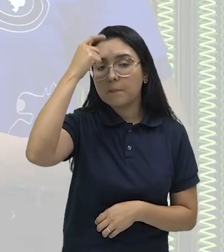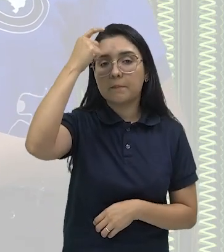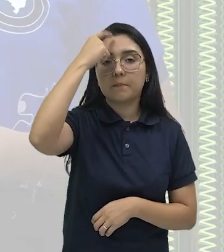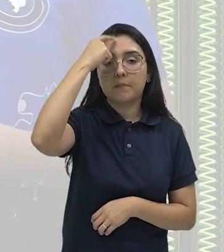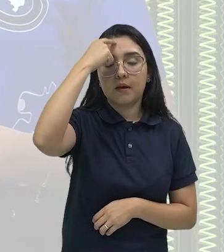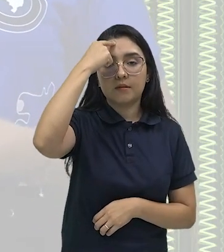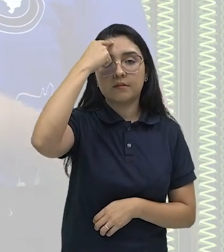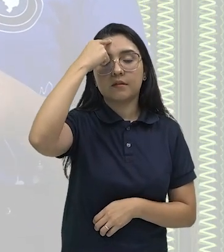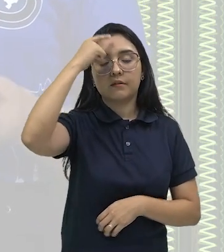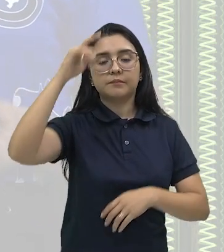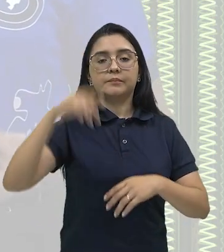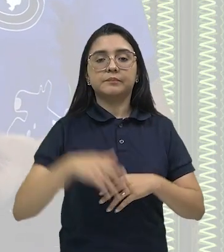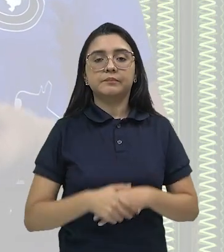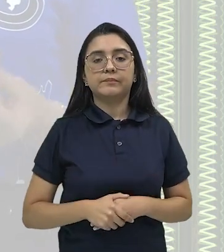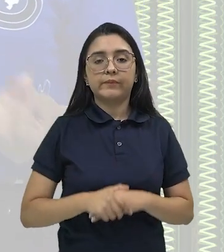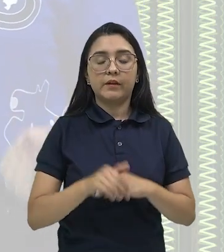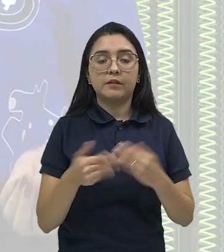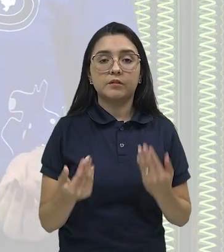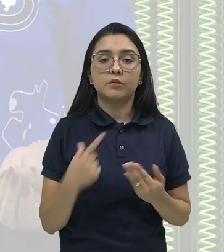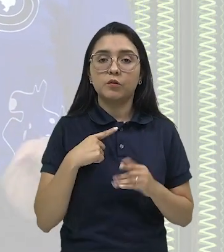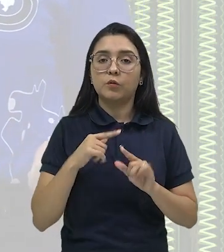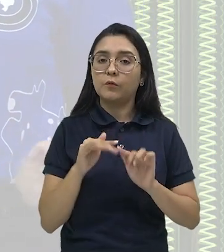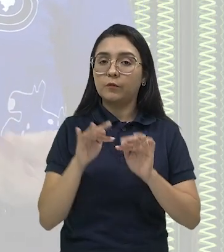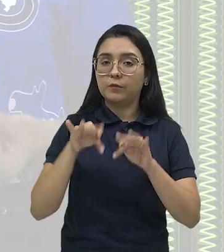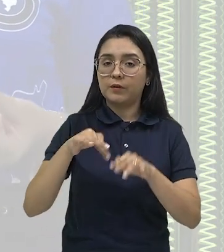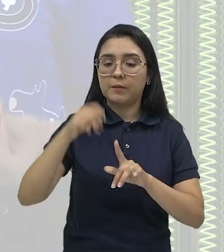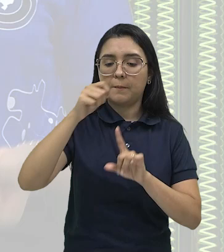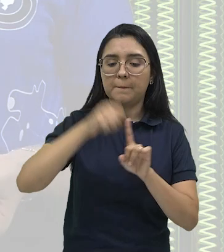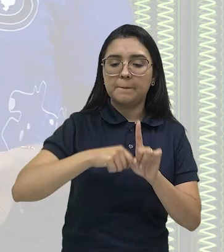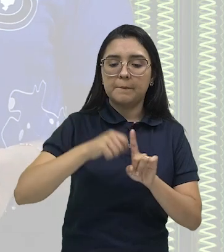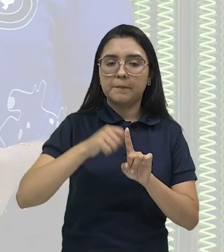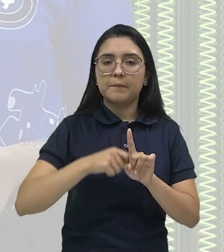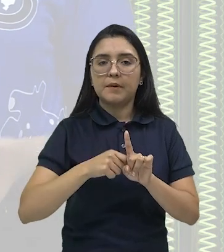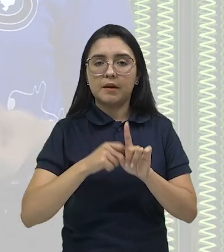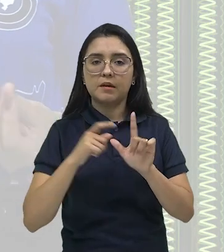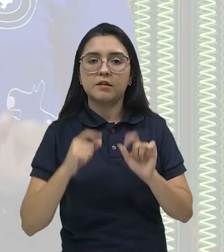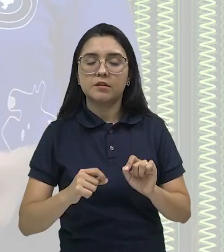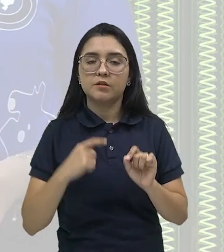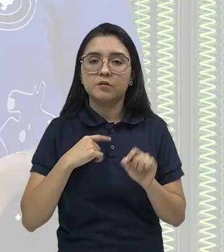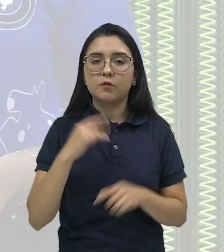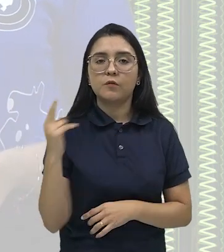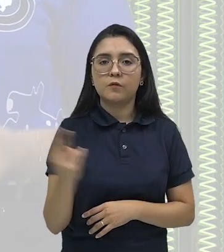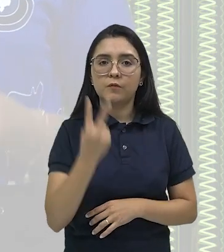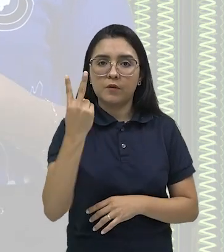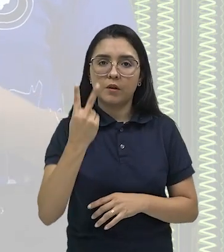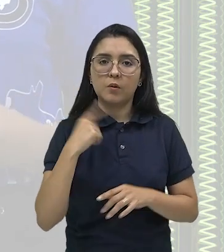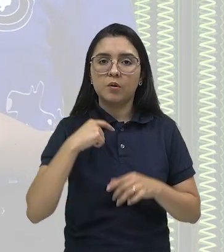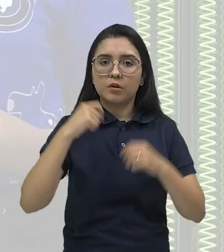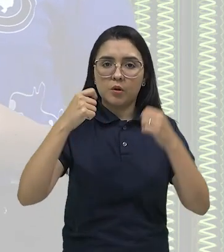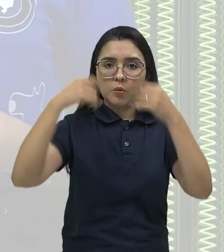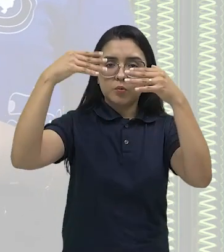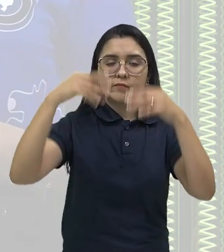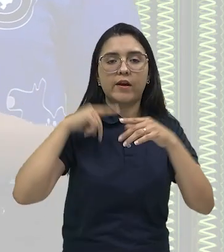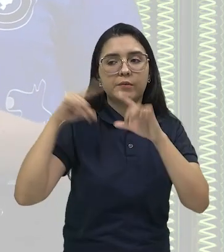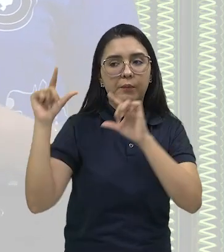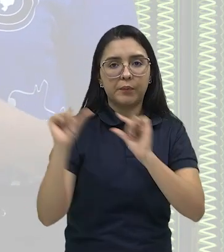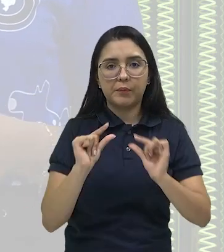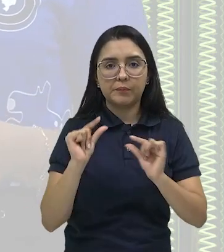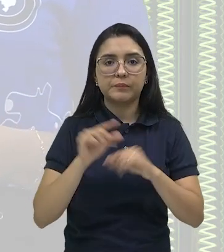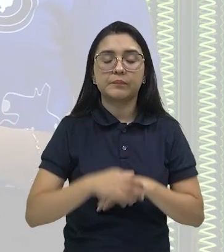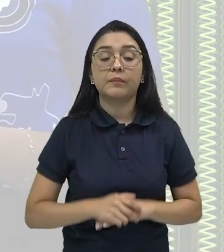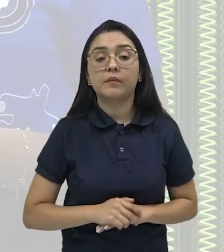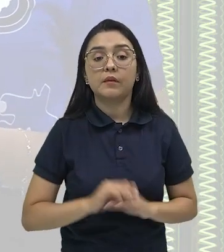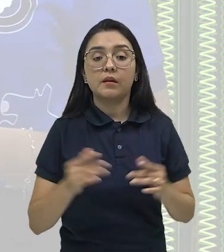vai fazer diferença no final do mês, naquela conta de energia que vai chegar na sua casa com certeza.